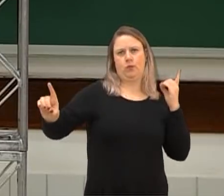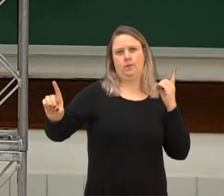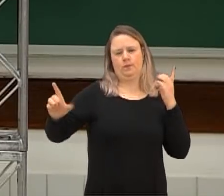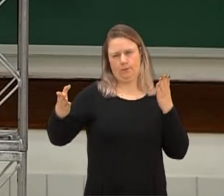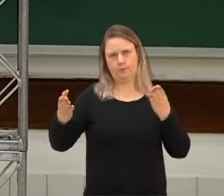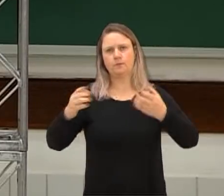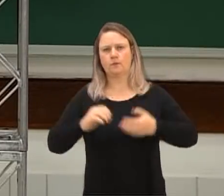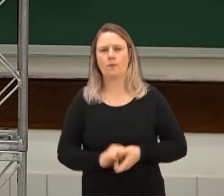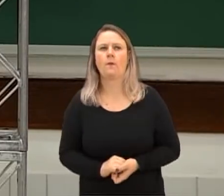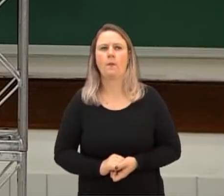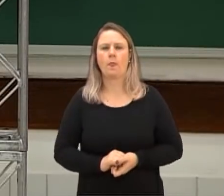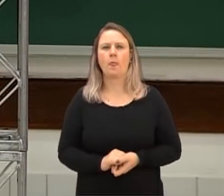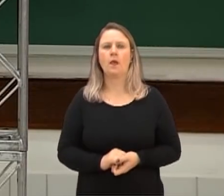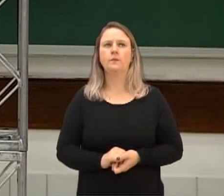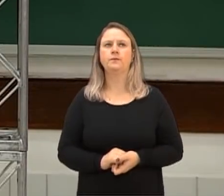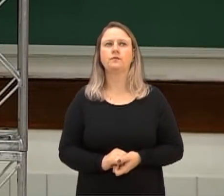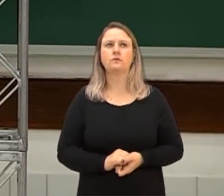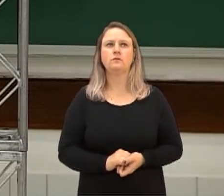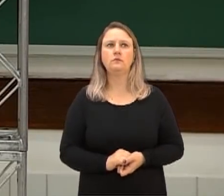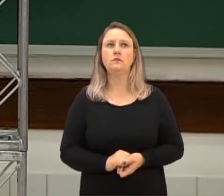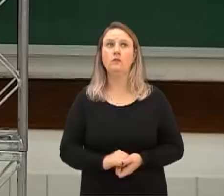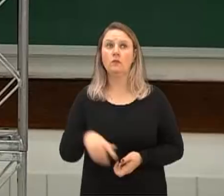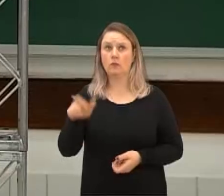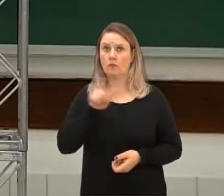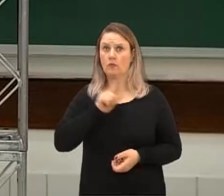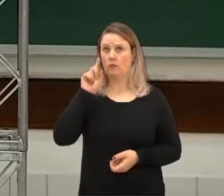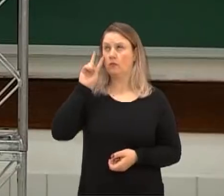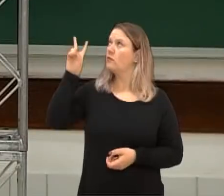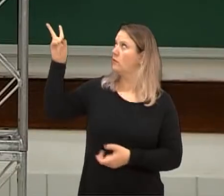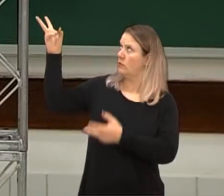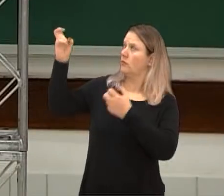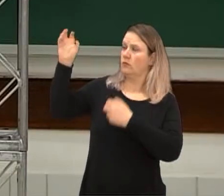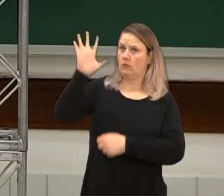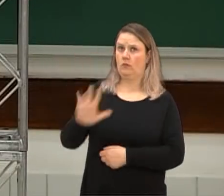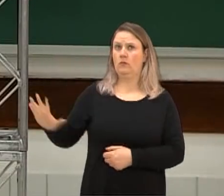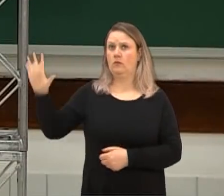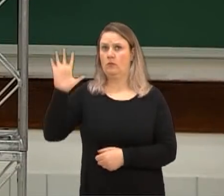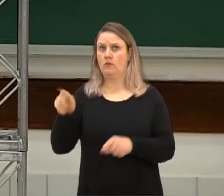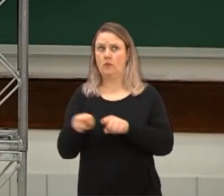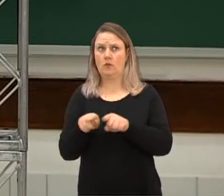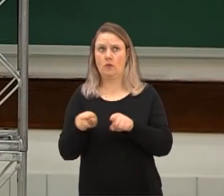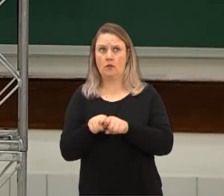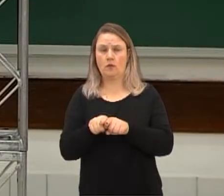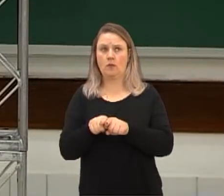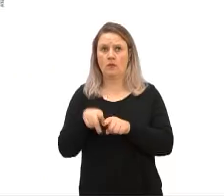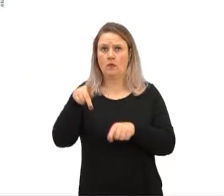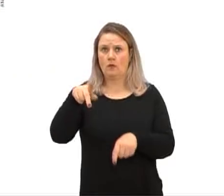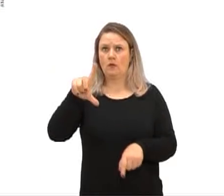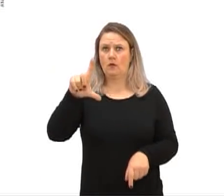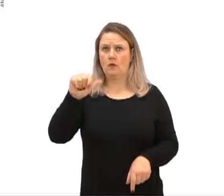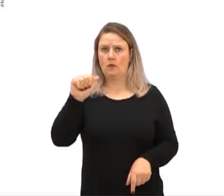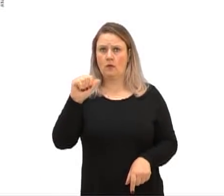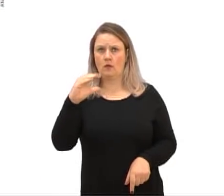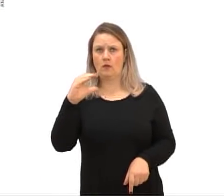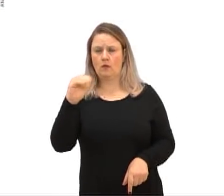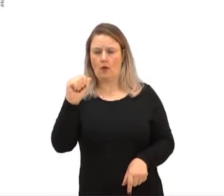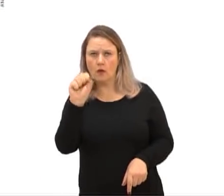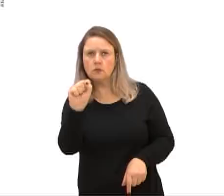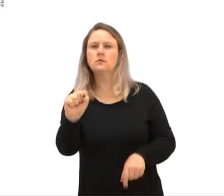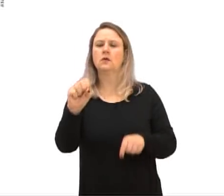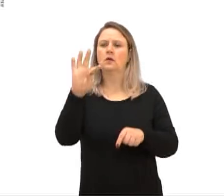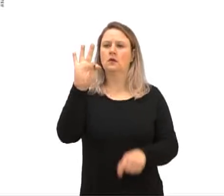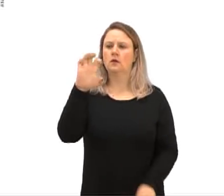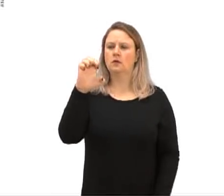de anos. Aqui a gente tem, então, um mapa das placas tectônicas, um planisfério das placas tectônicas,